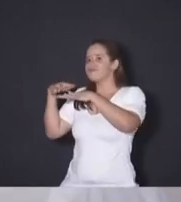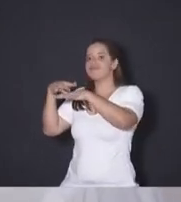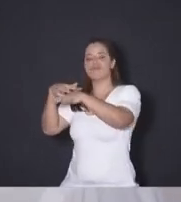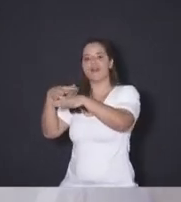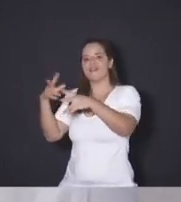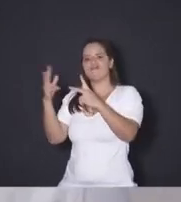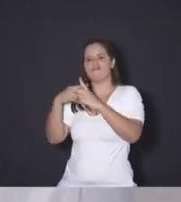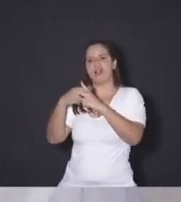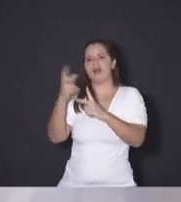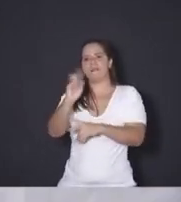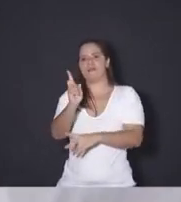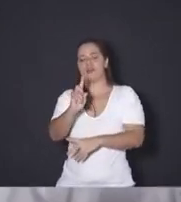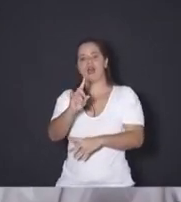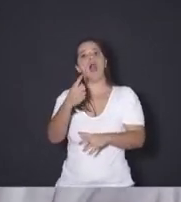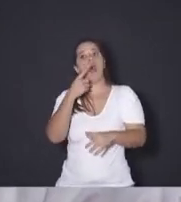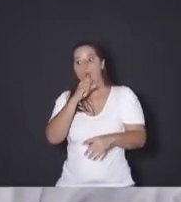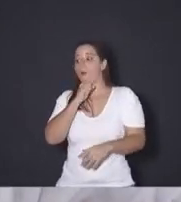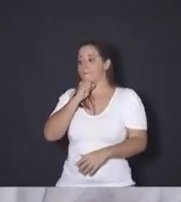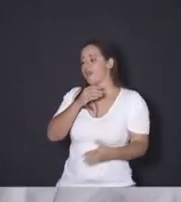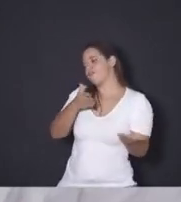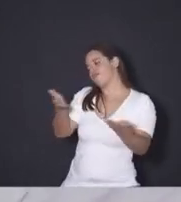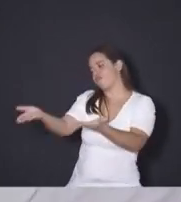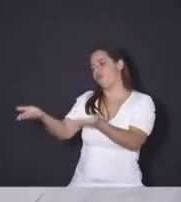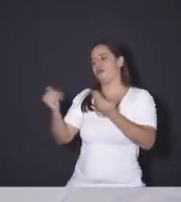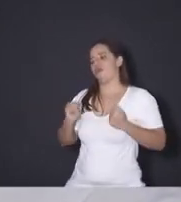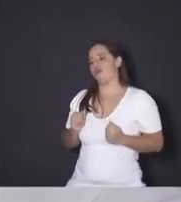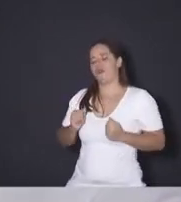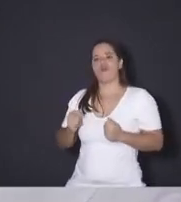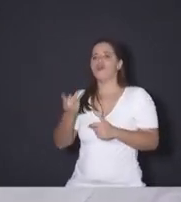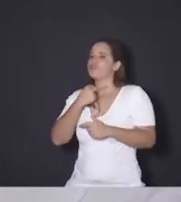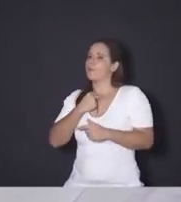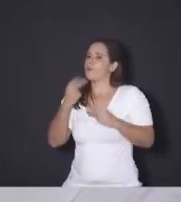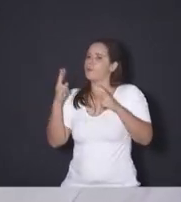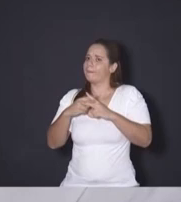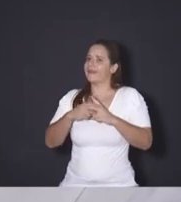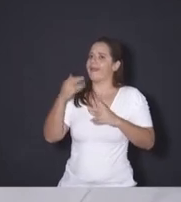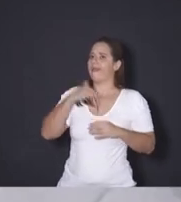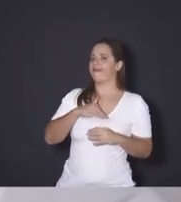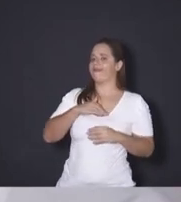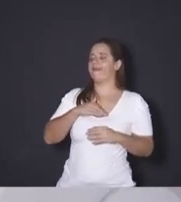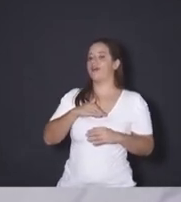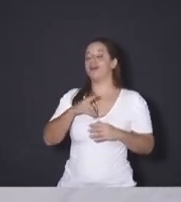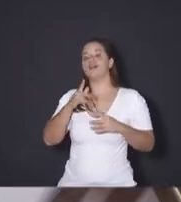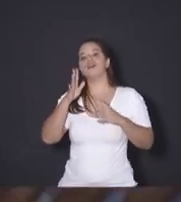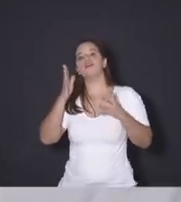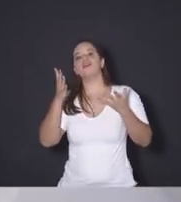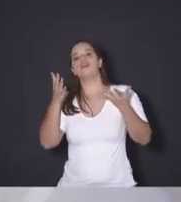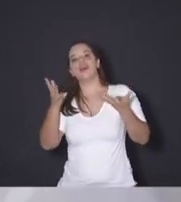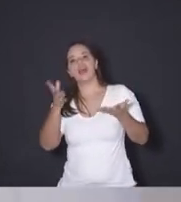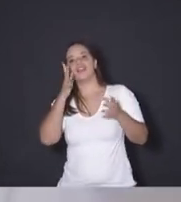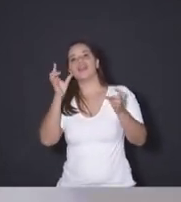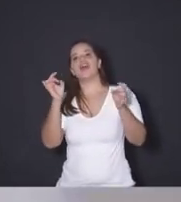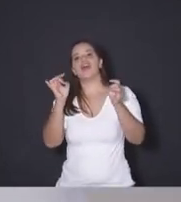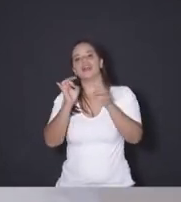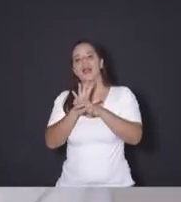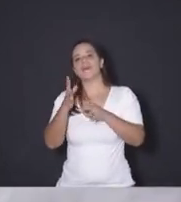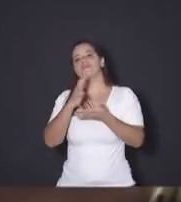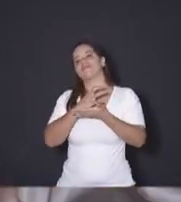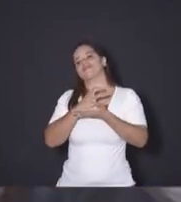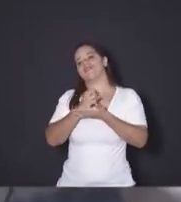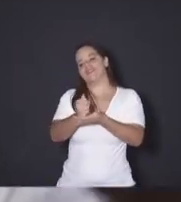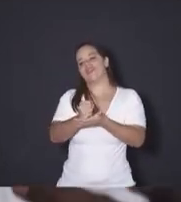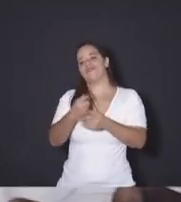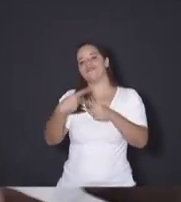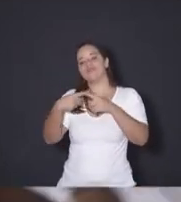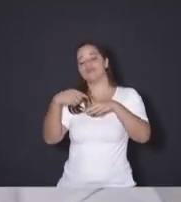vai brigar porque não minha volta à tarde no bloco eu já não vou brigar aqui fora ou seja ele termina sendo salvo por